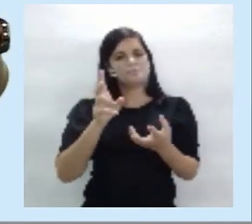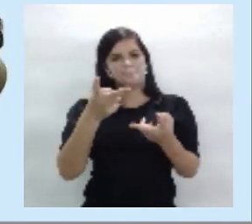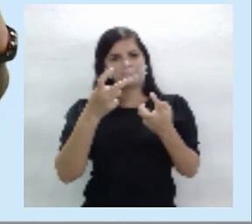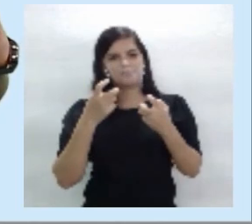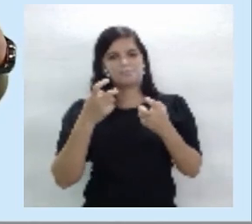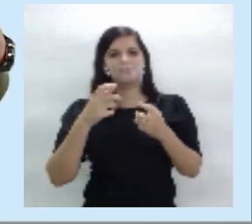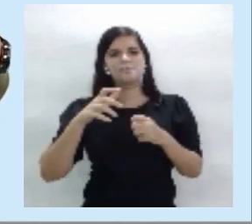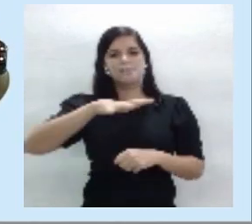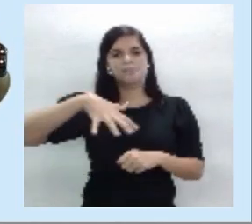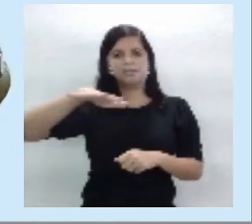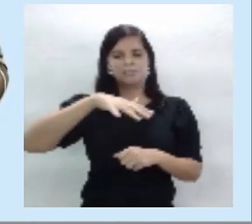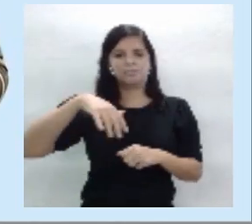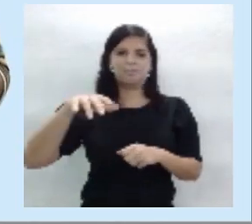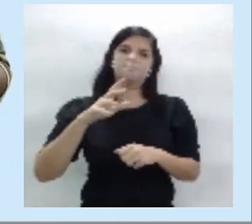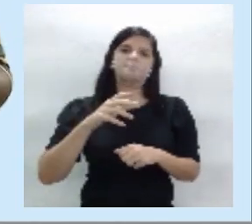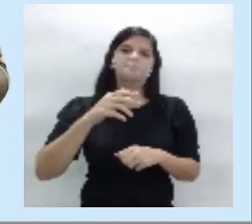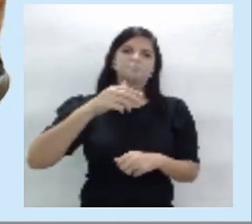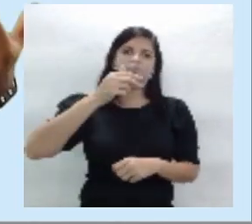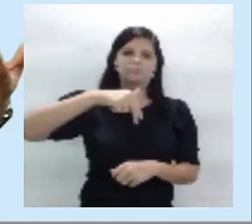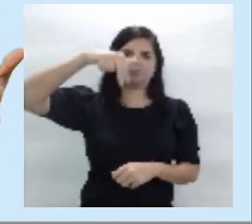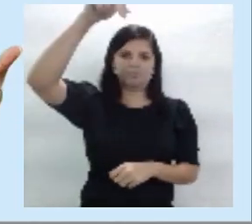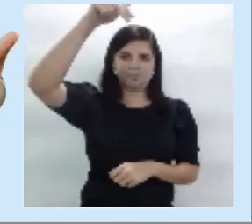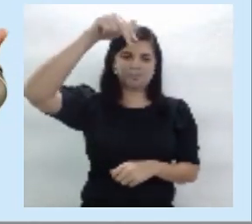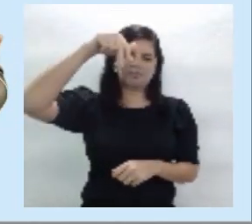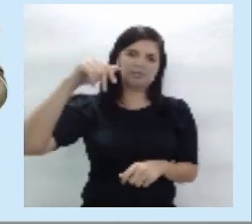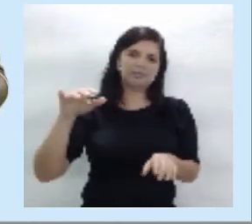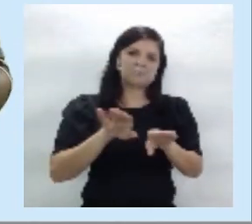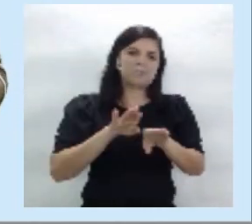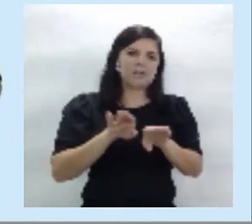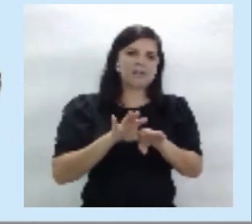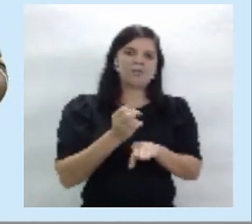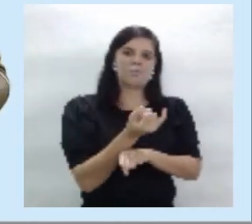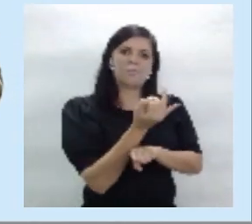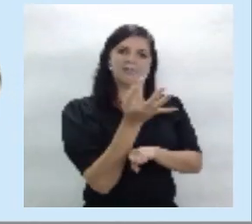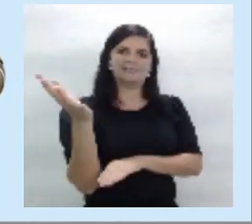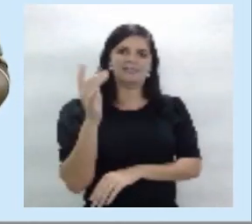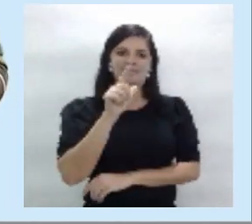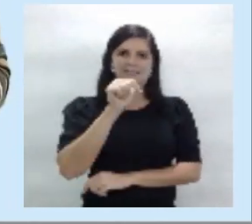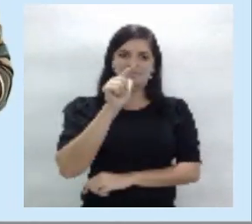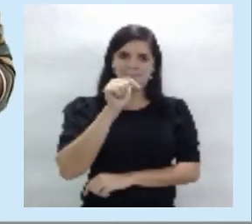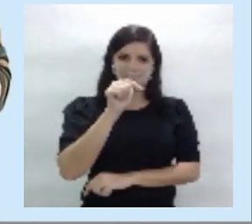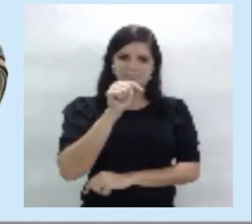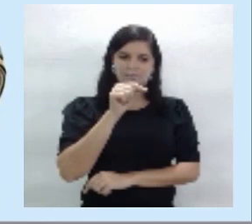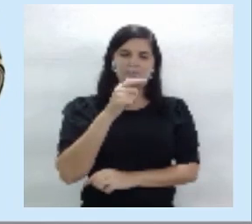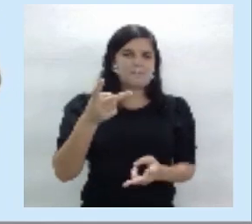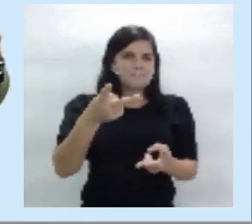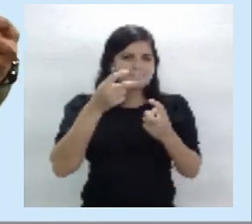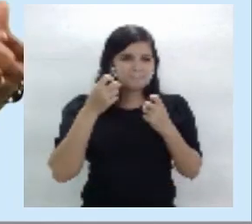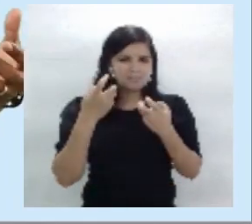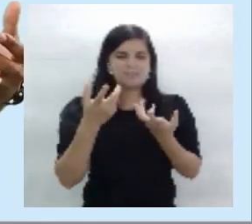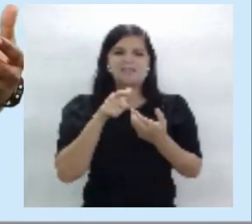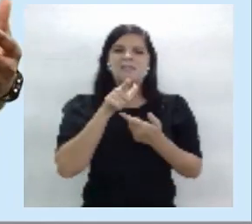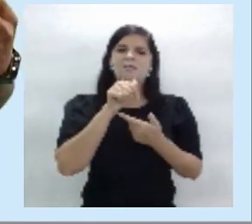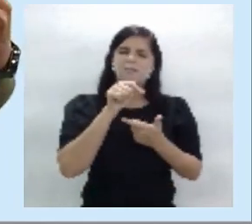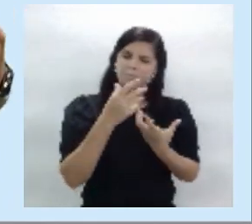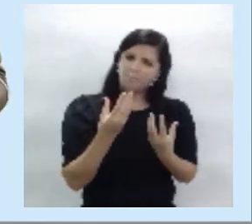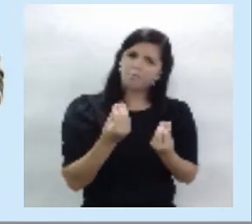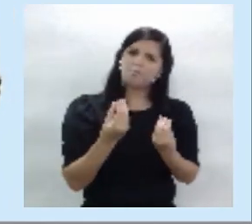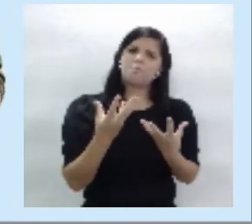áreas polares em sua quantidade de água. Tá? Então é bem interessante observar que existe muita água